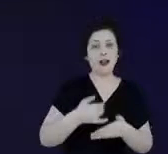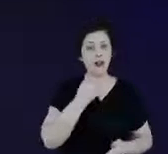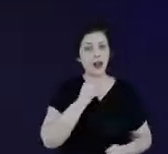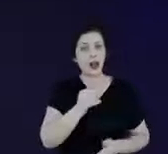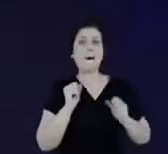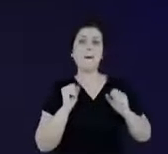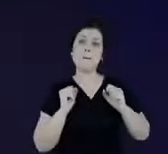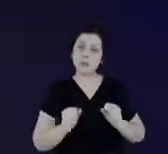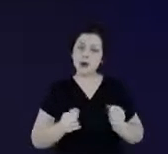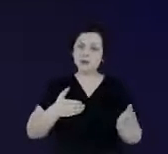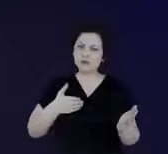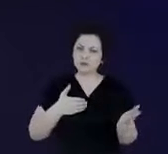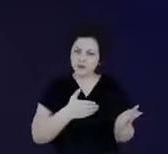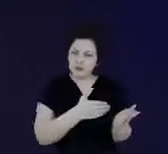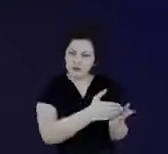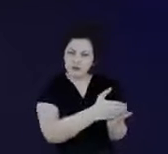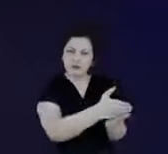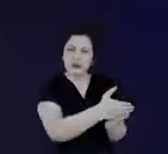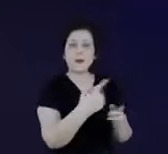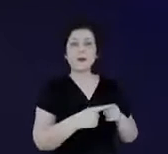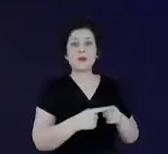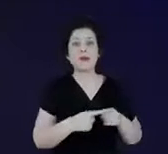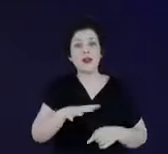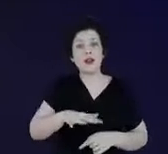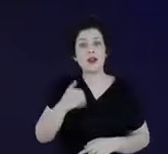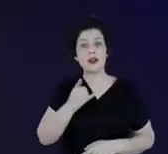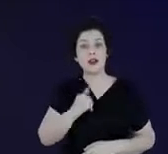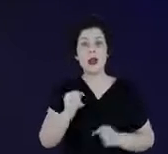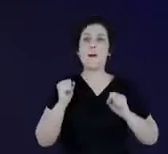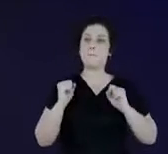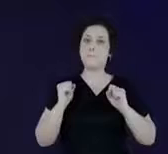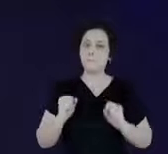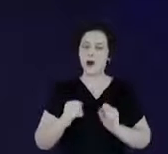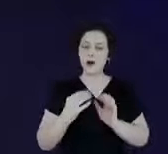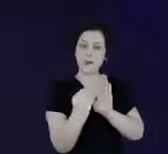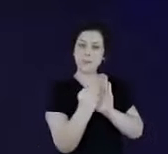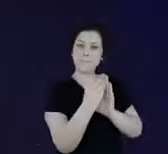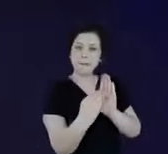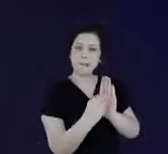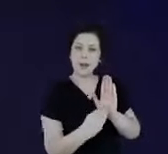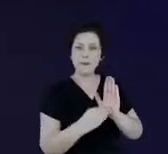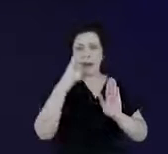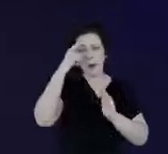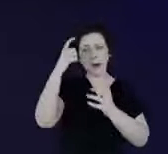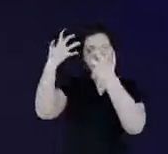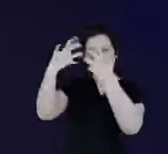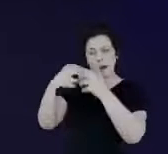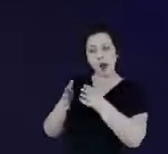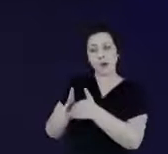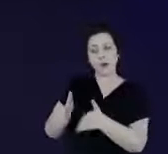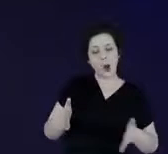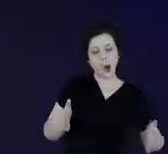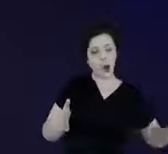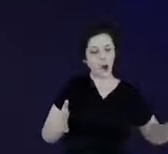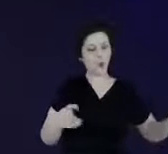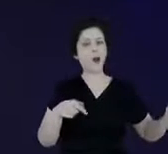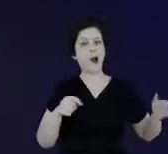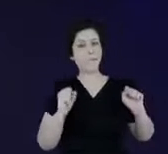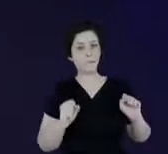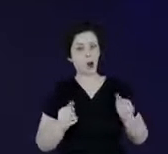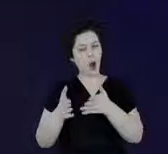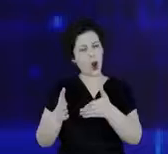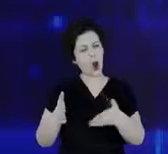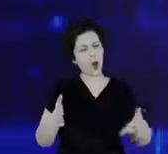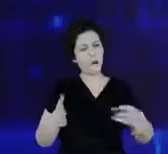seguir e ainda mais porque o setor elétrico pode estabelecer um pensamento de longo prazo né você pode